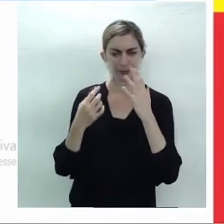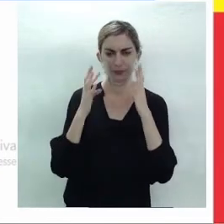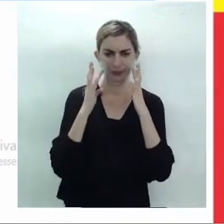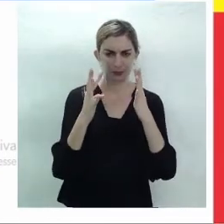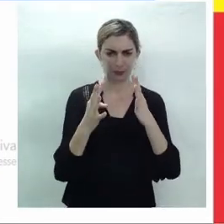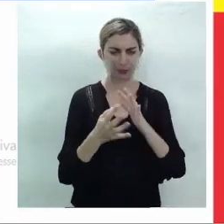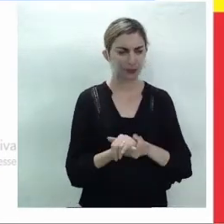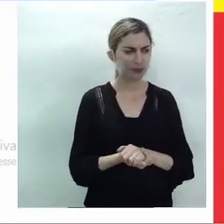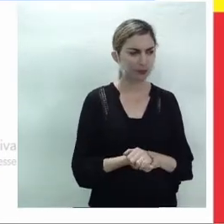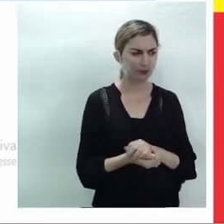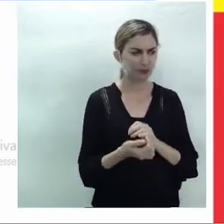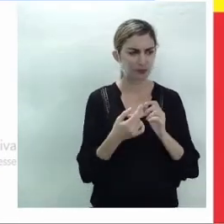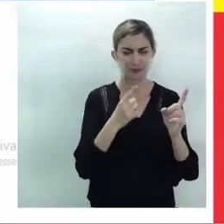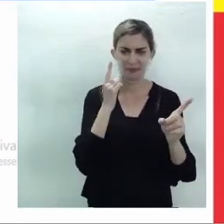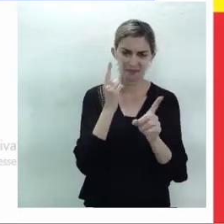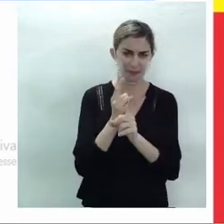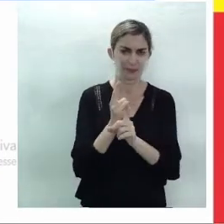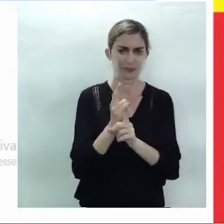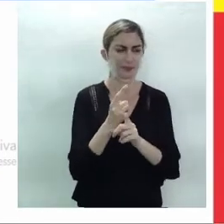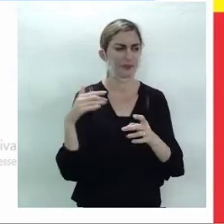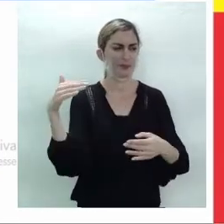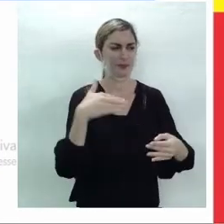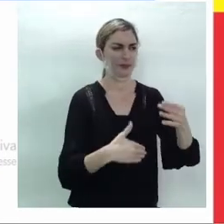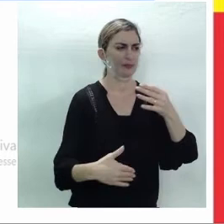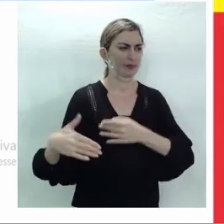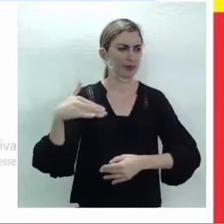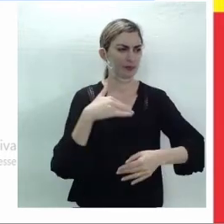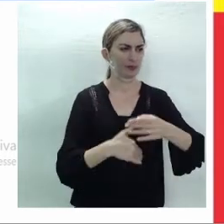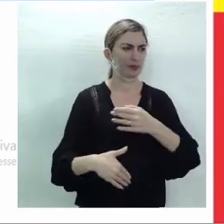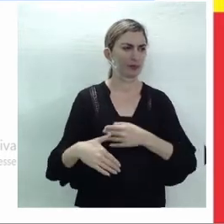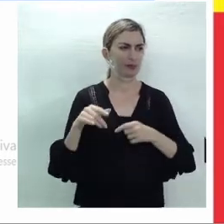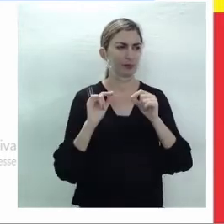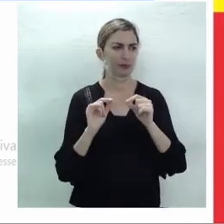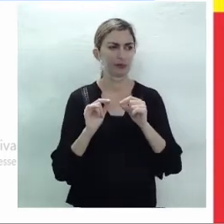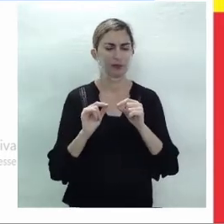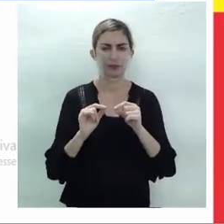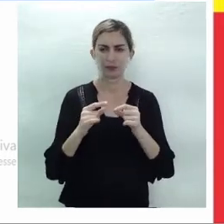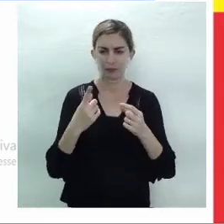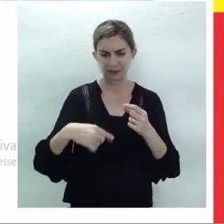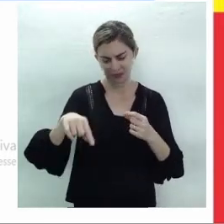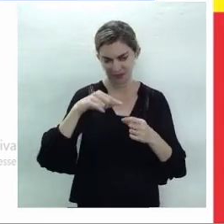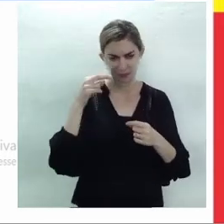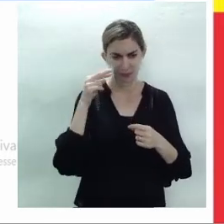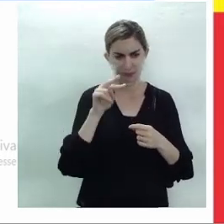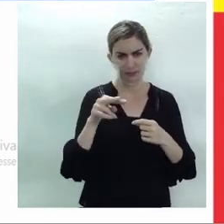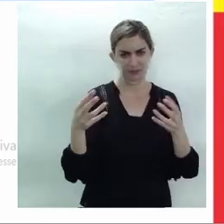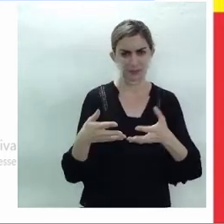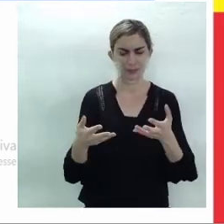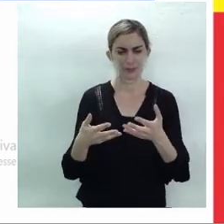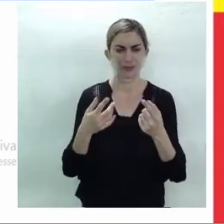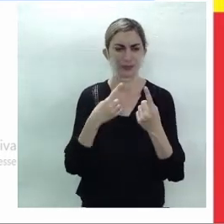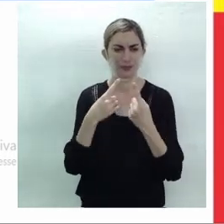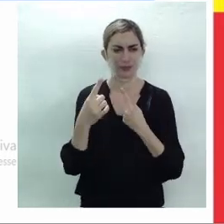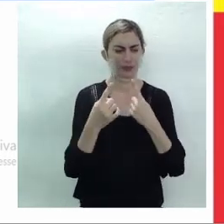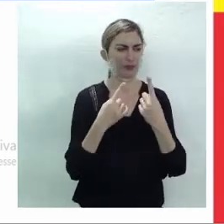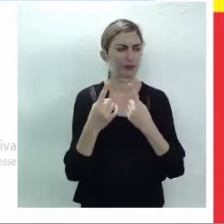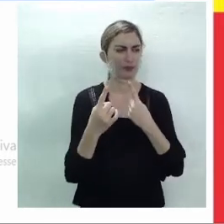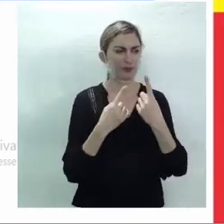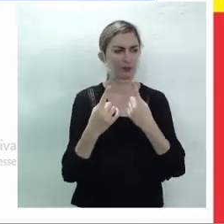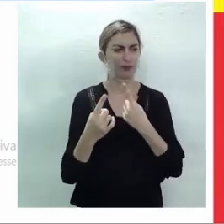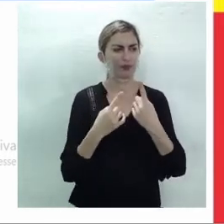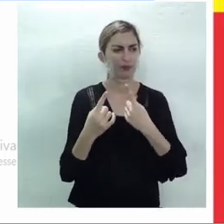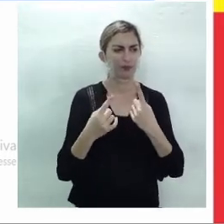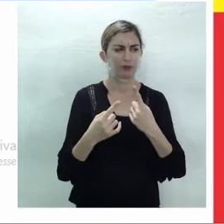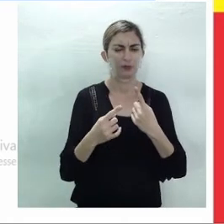nós temos o seguinte. Nesse encontro, os participantes estabeleceram princípios, como nós veremos agora, para o